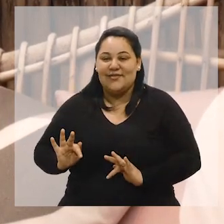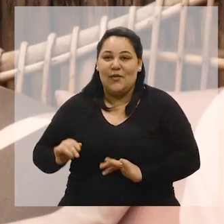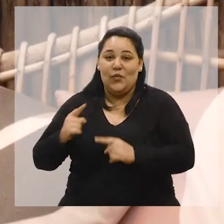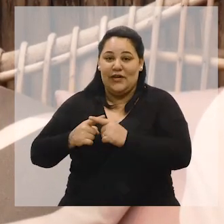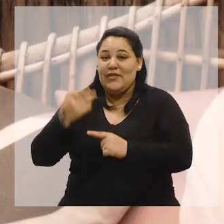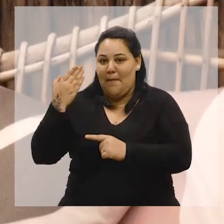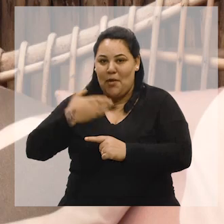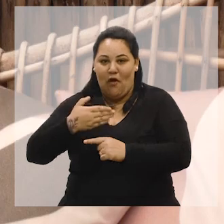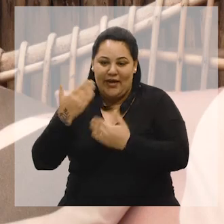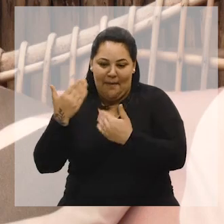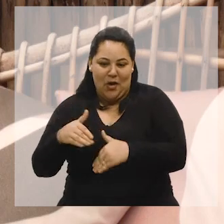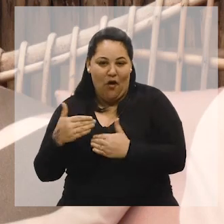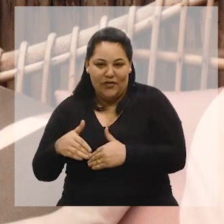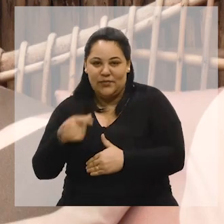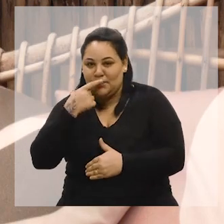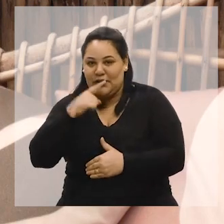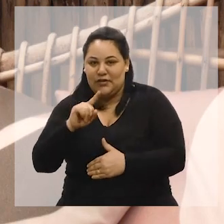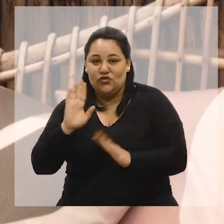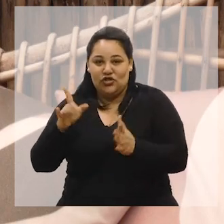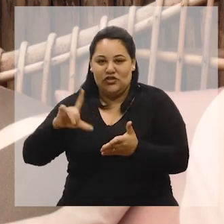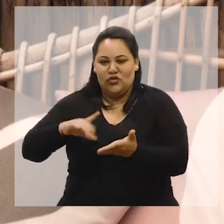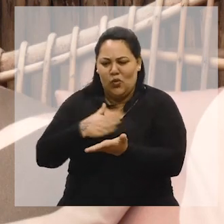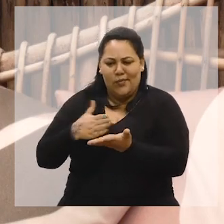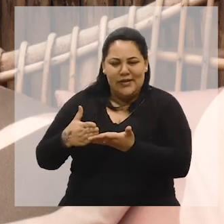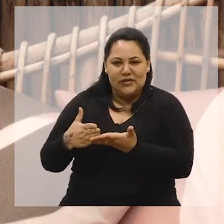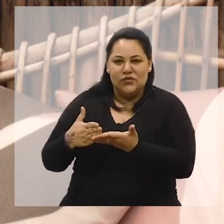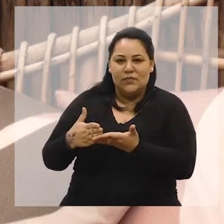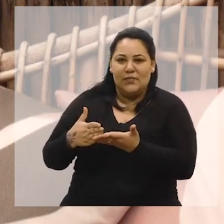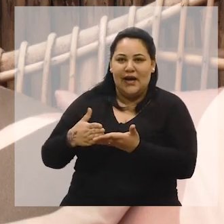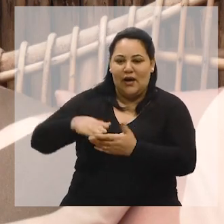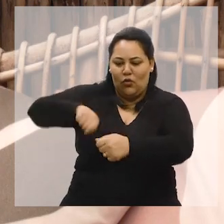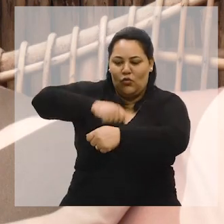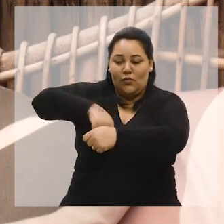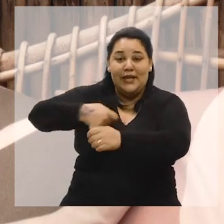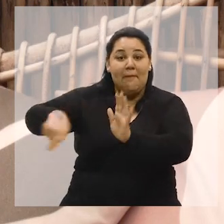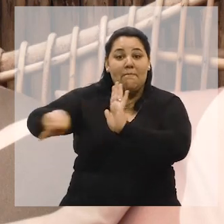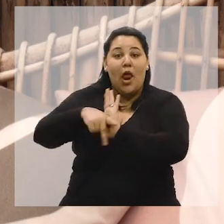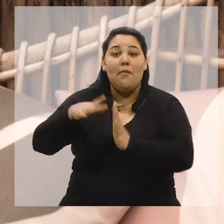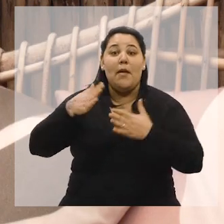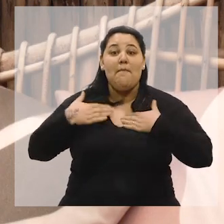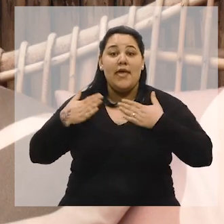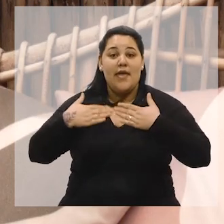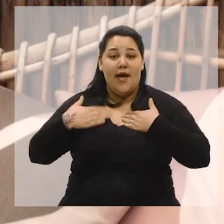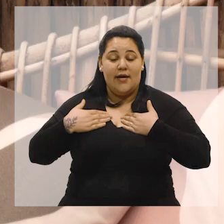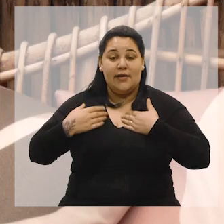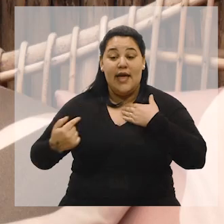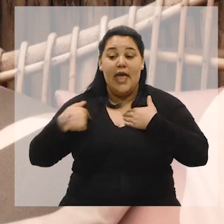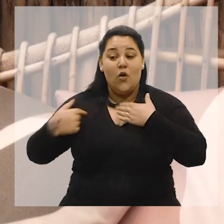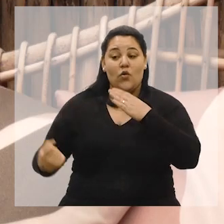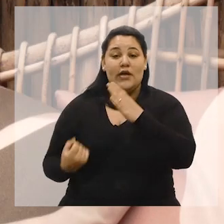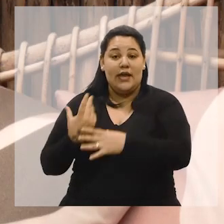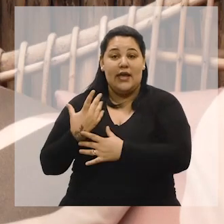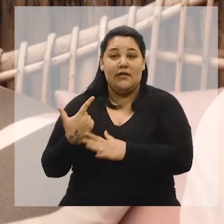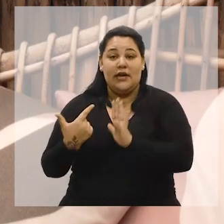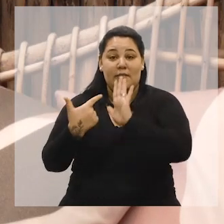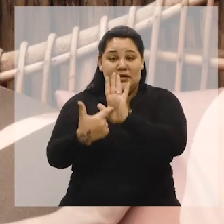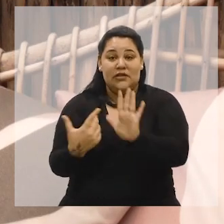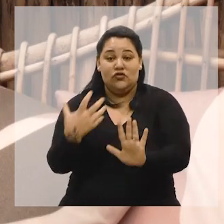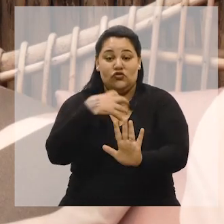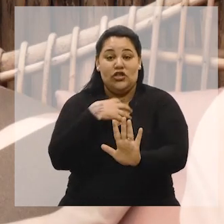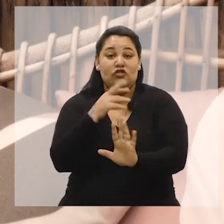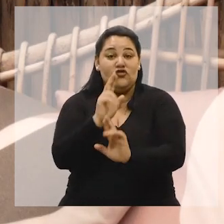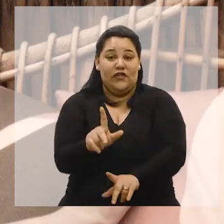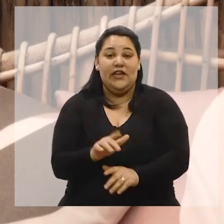Desde o início, eu já tinha uma receita autoral, foi uma receita minha, e que eu queria apresentar de uma maneira completamente diferente